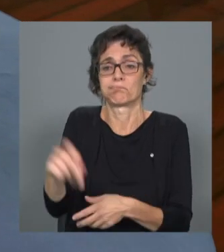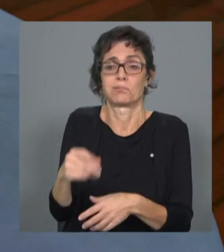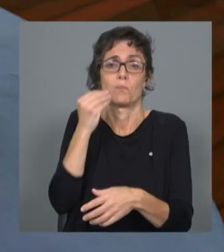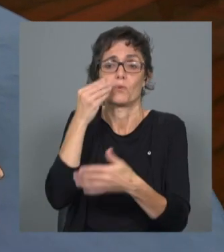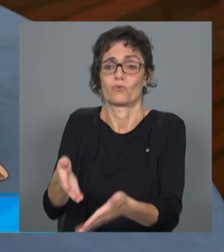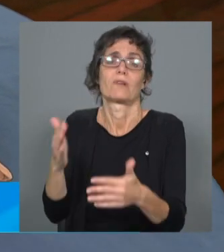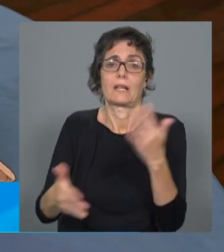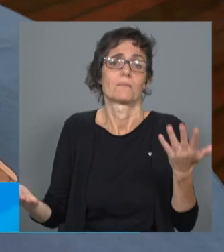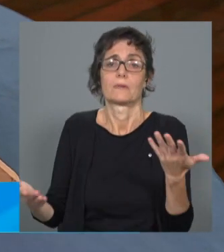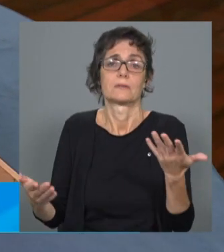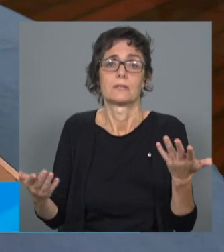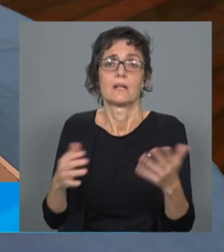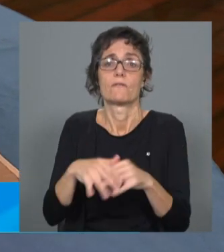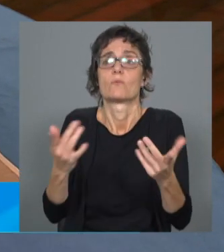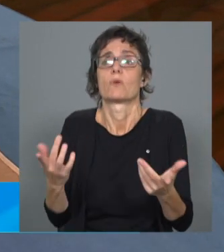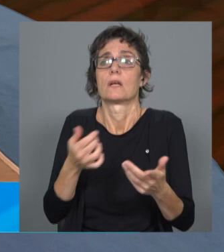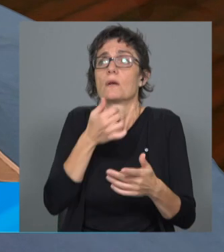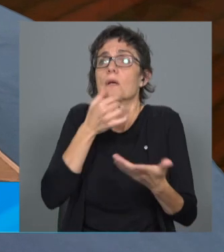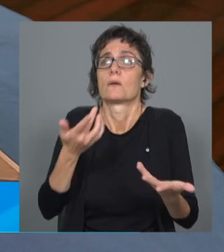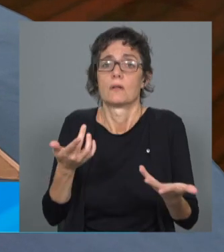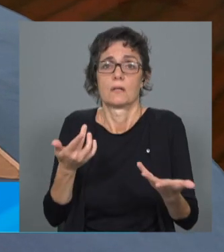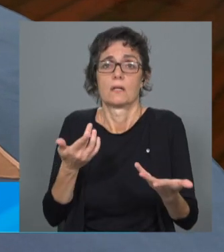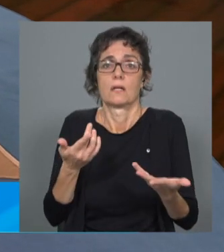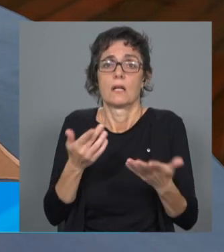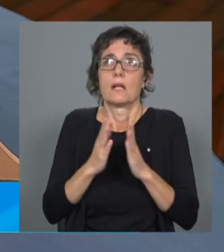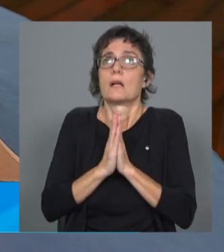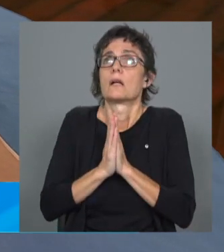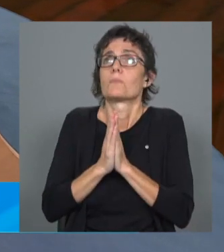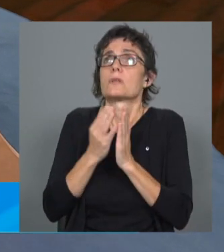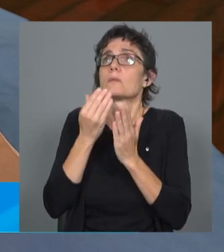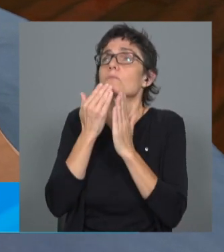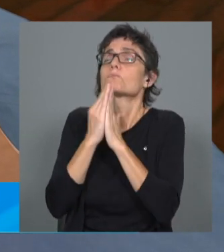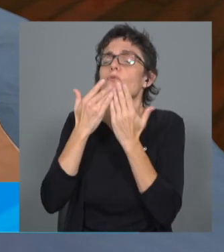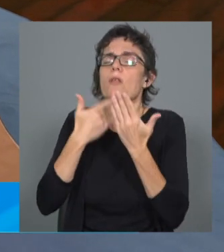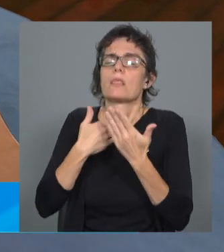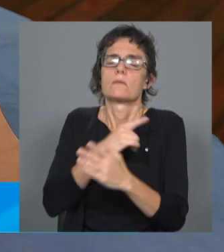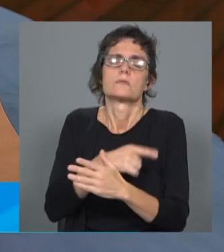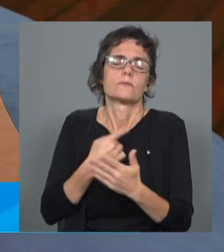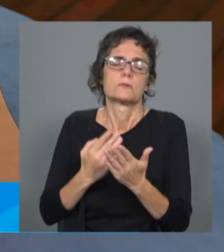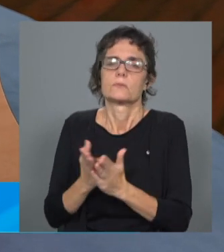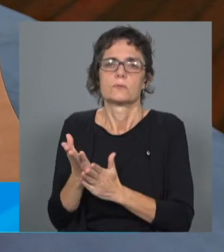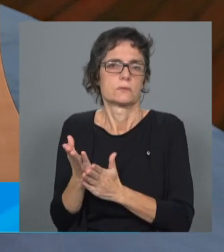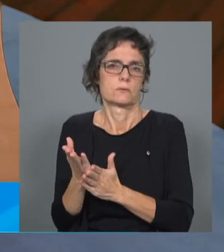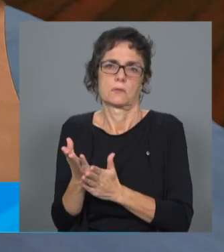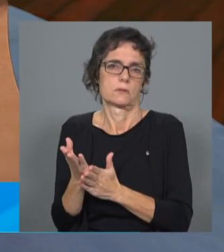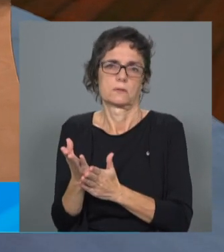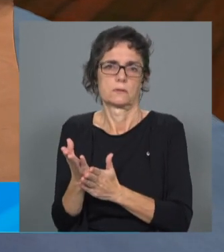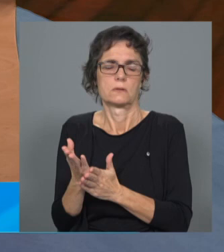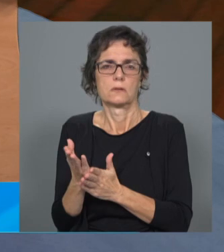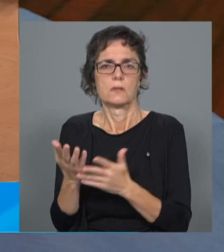É pedir a Deus que nos dê e continue a dar forças, é ter a certeza na esperança da